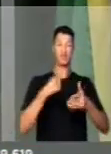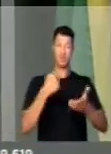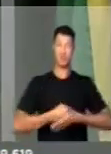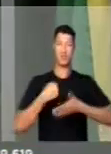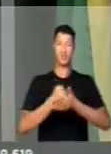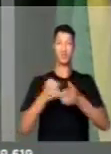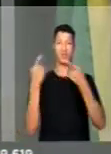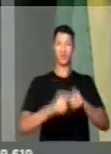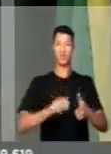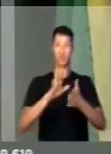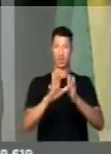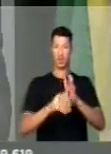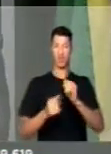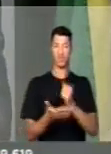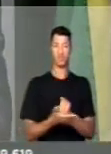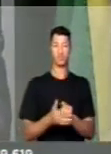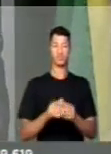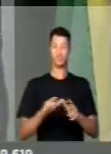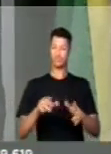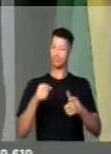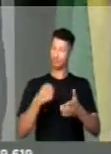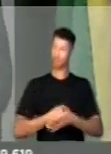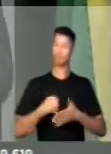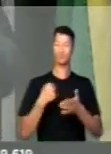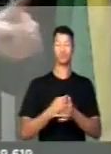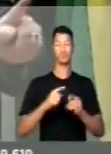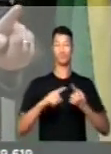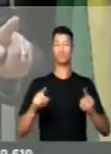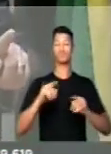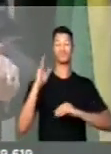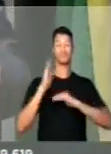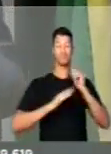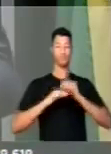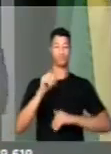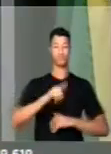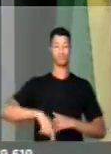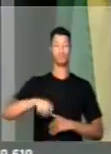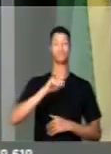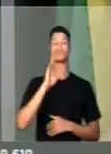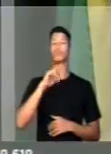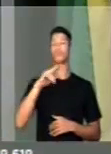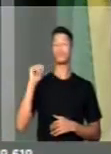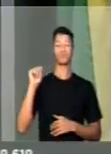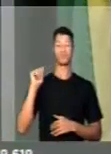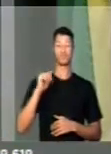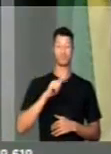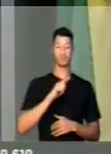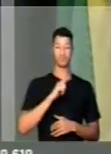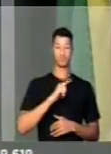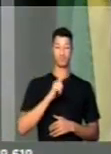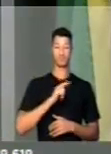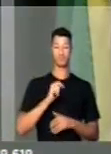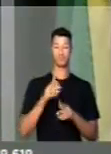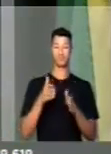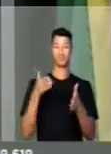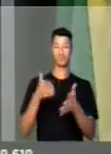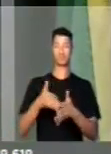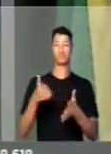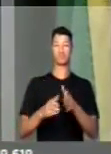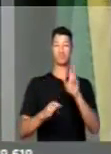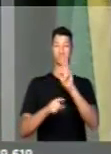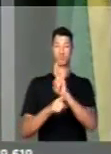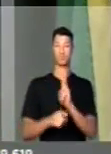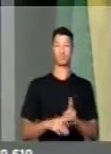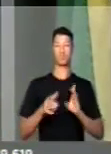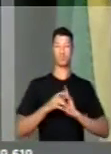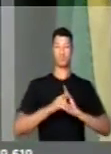aqui contra a corrupção. Haverei de lutar, mas sem para isso, jamais terei que transigir da defesa